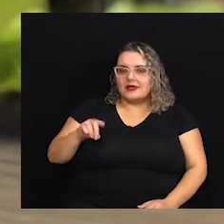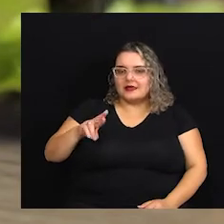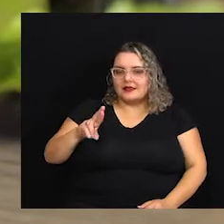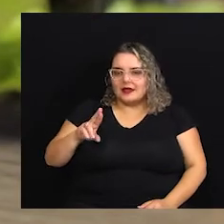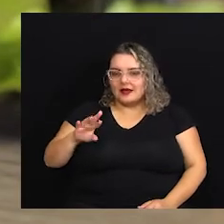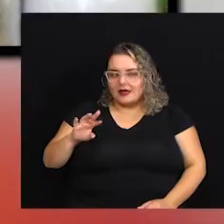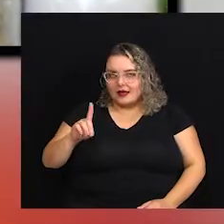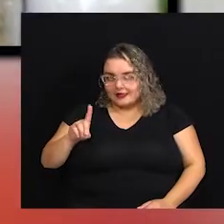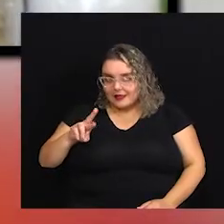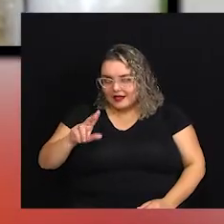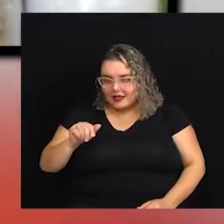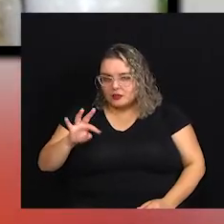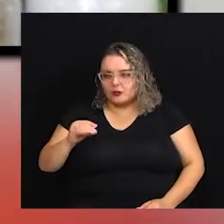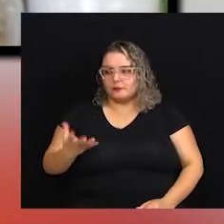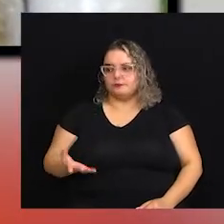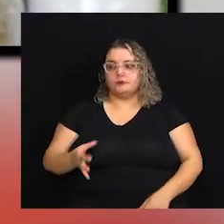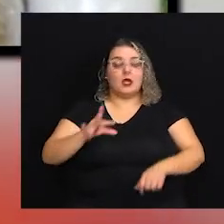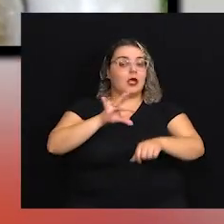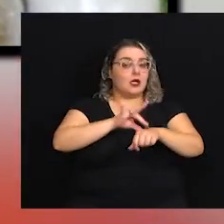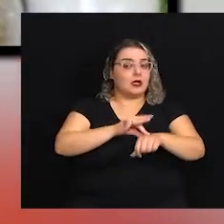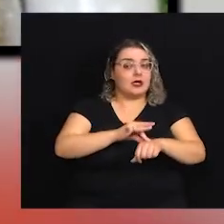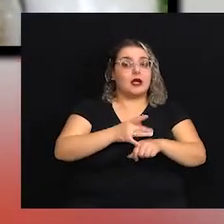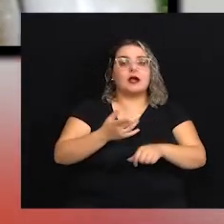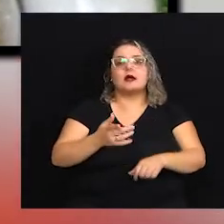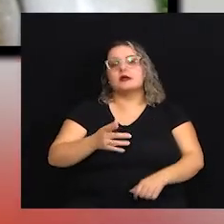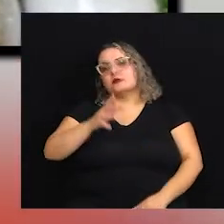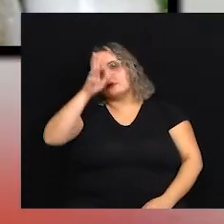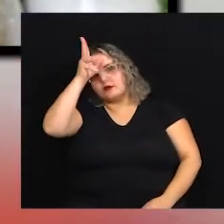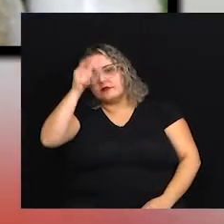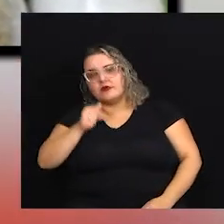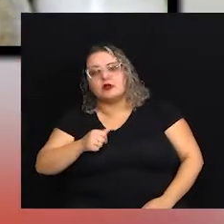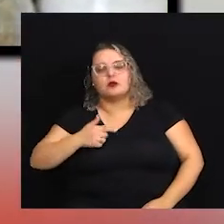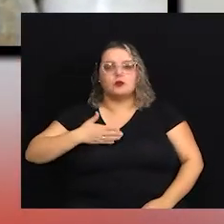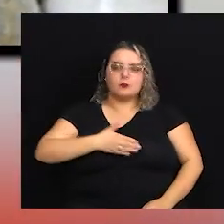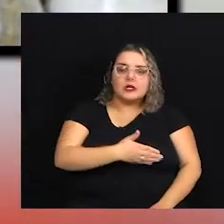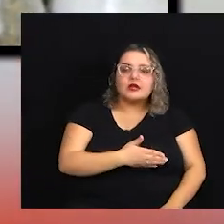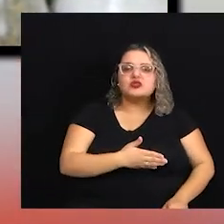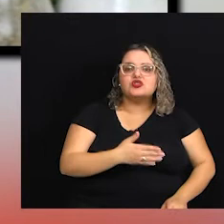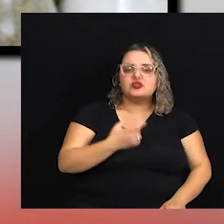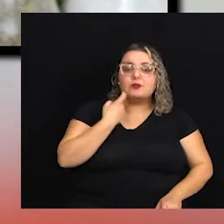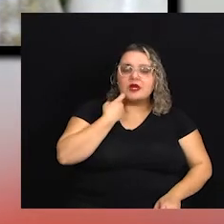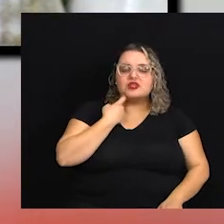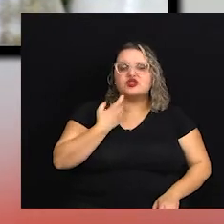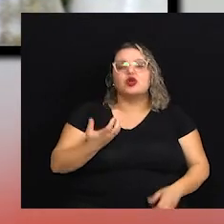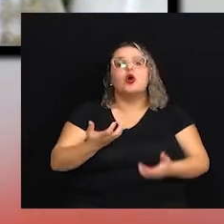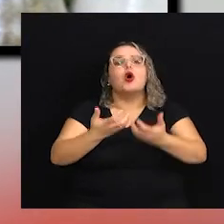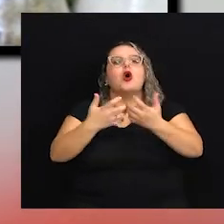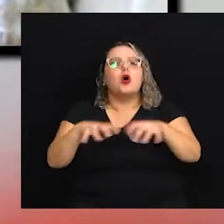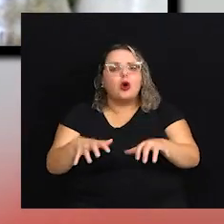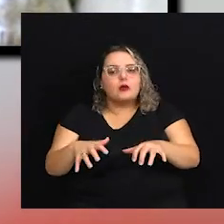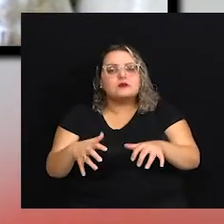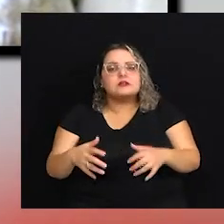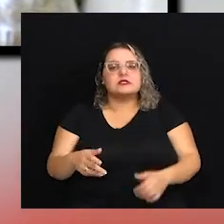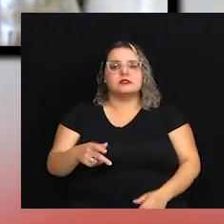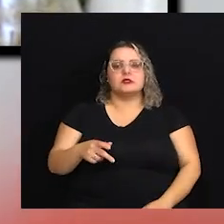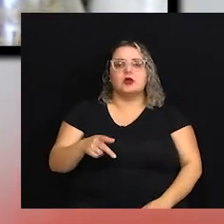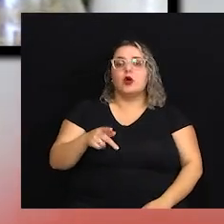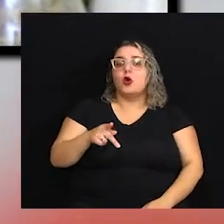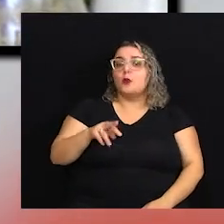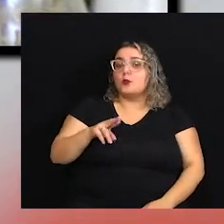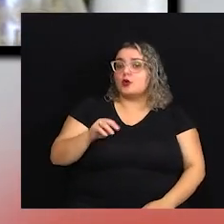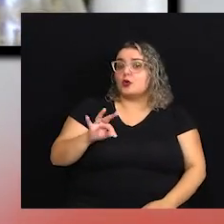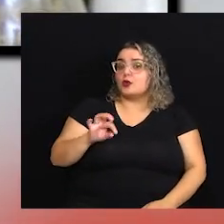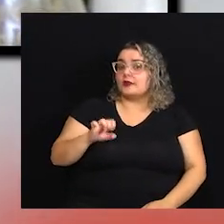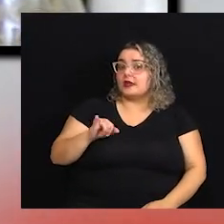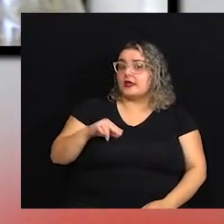pode escolher? Carne branca é bem legal, peixe, frango. Opta principalmente ovos,